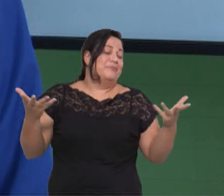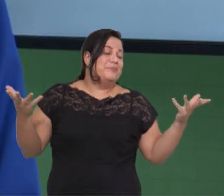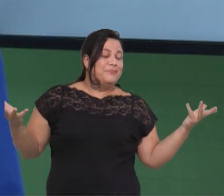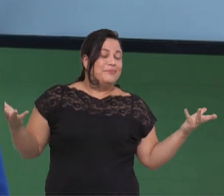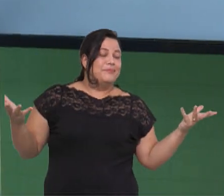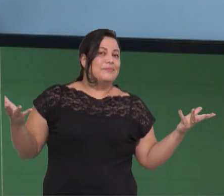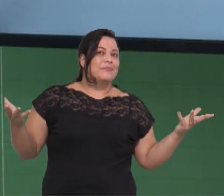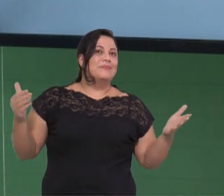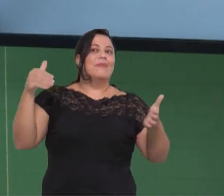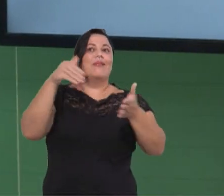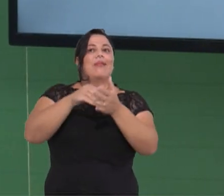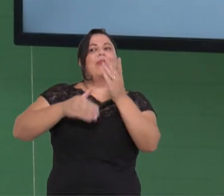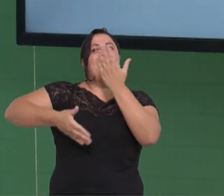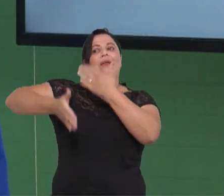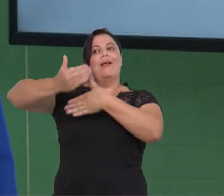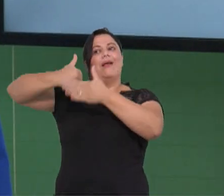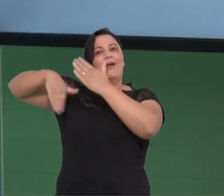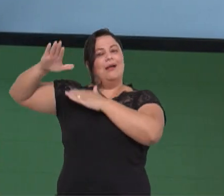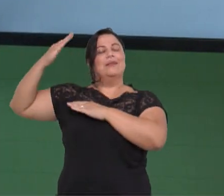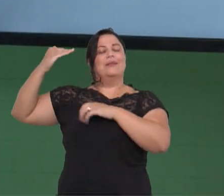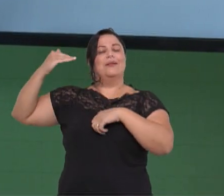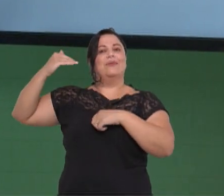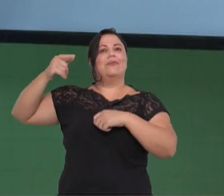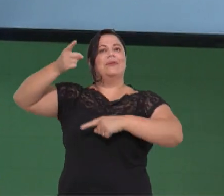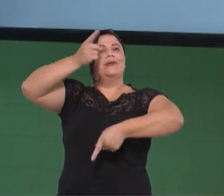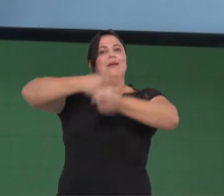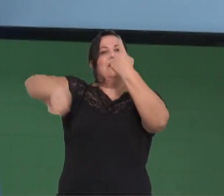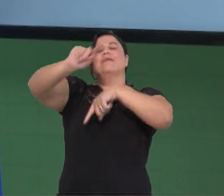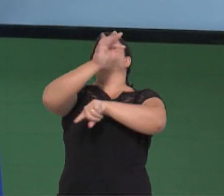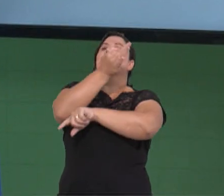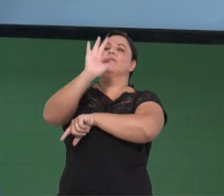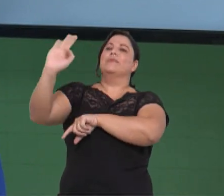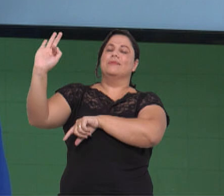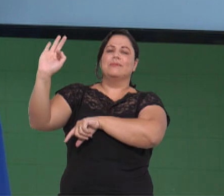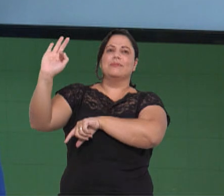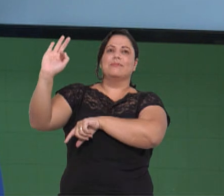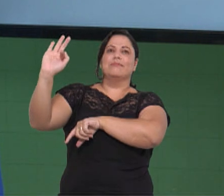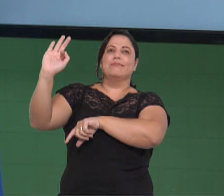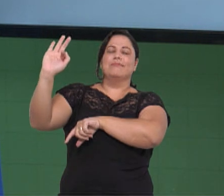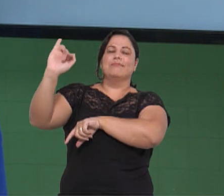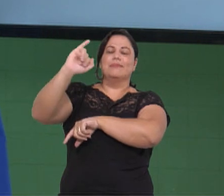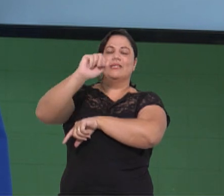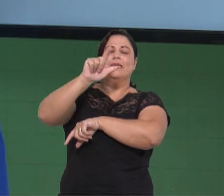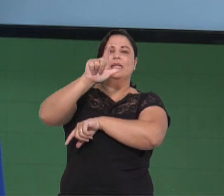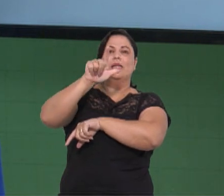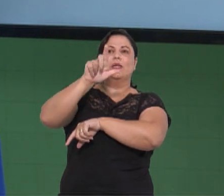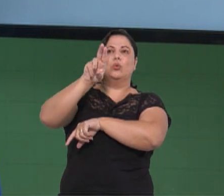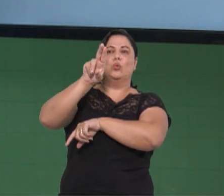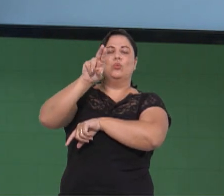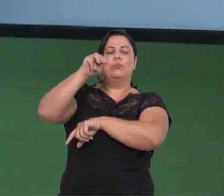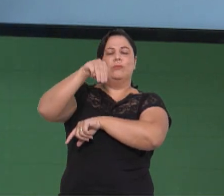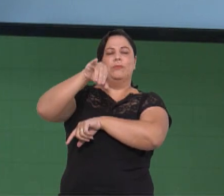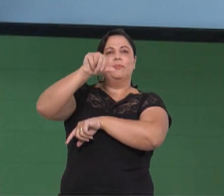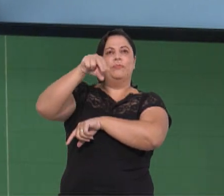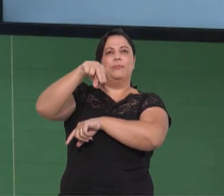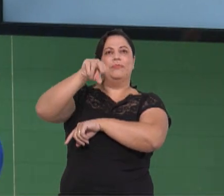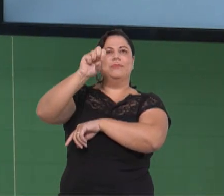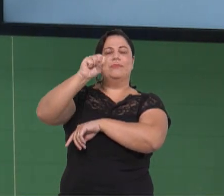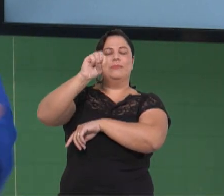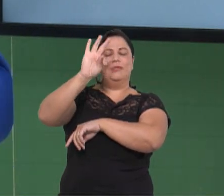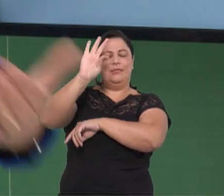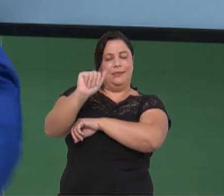até mesmo anterior à Revolução Francesa, que seria o ideário iluminista, né? Então nós temos